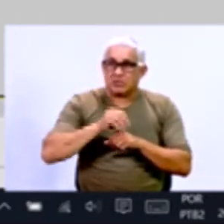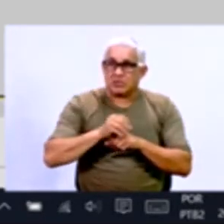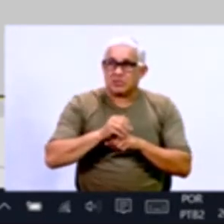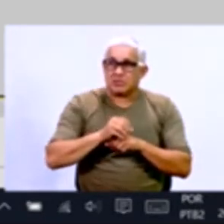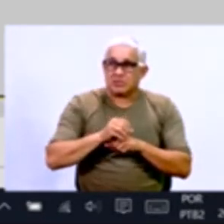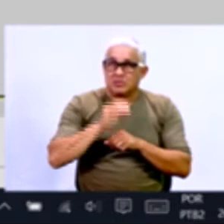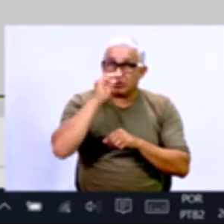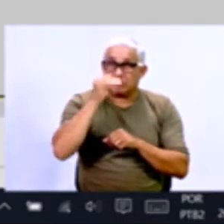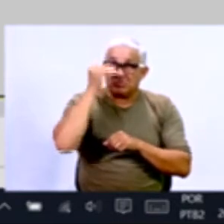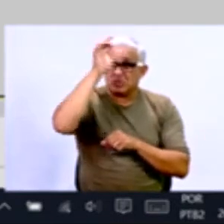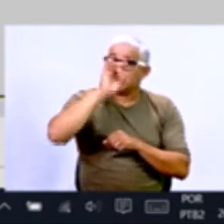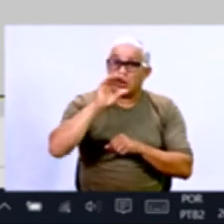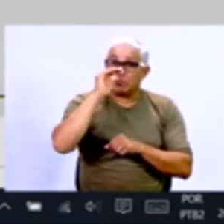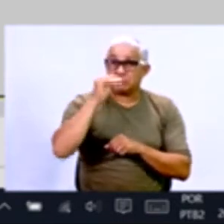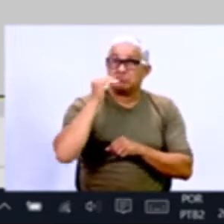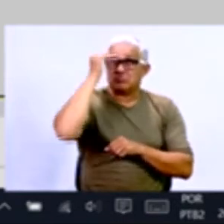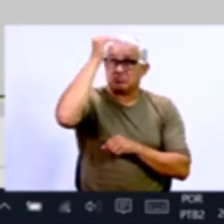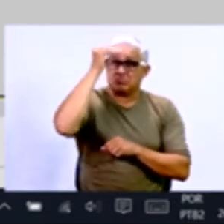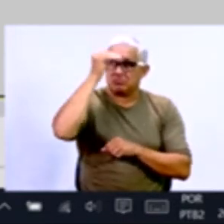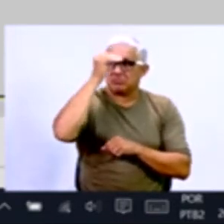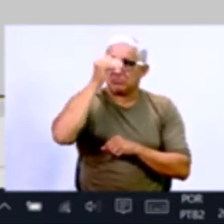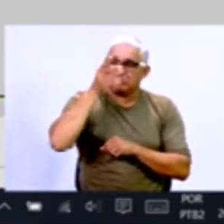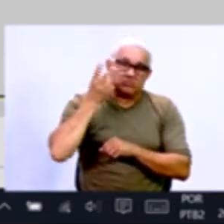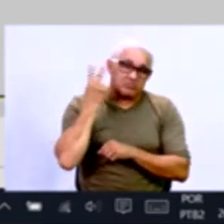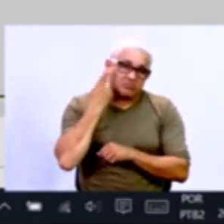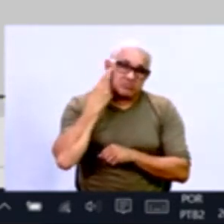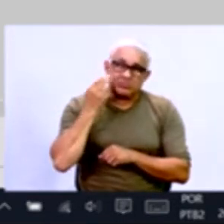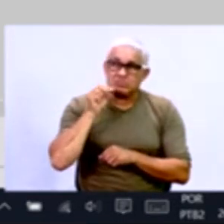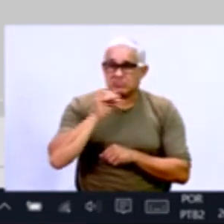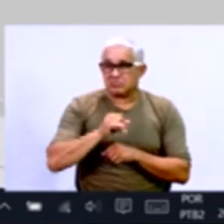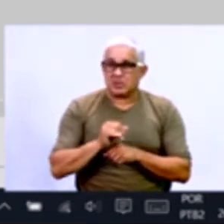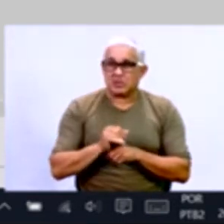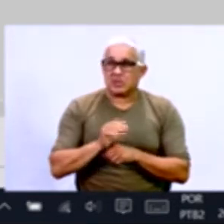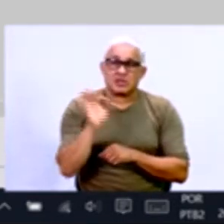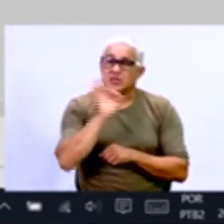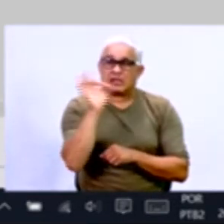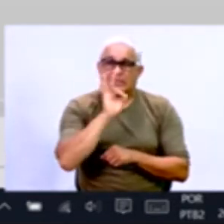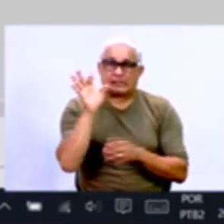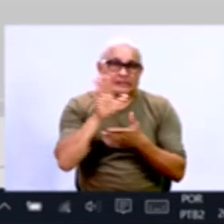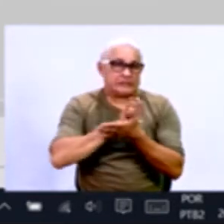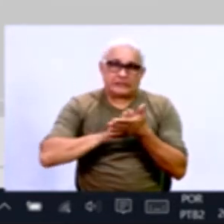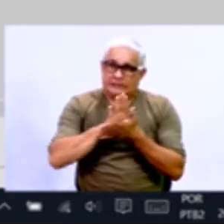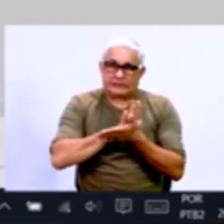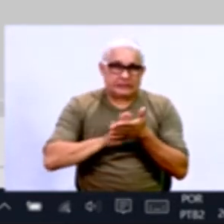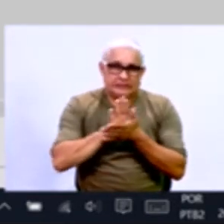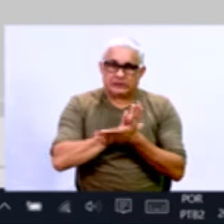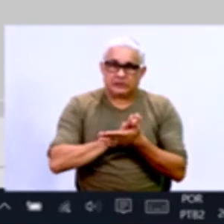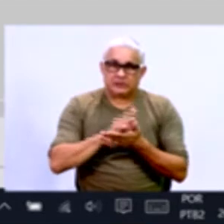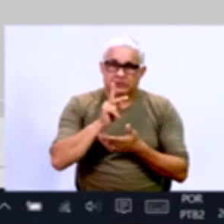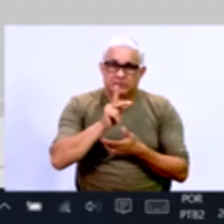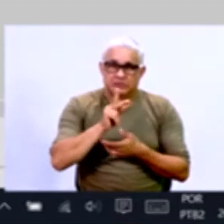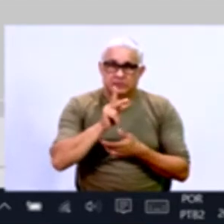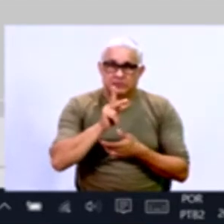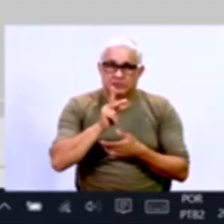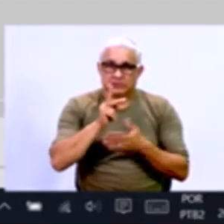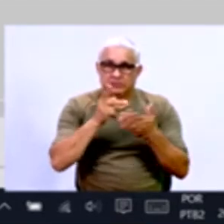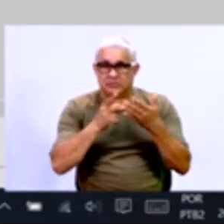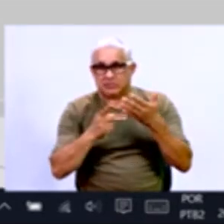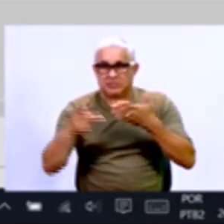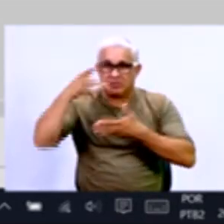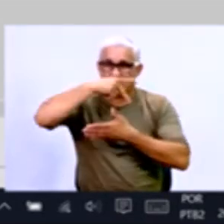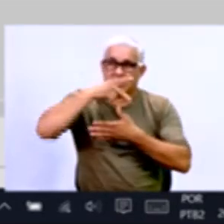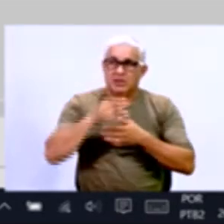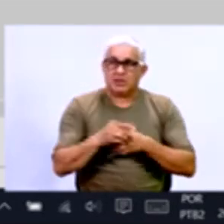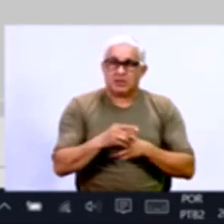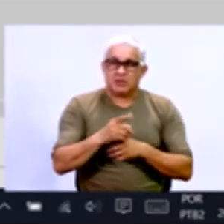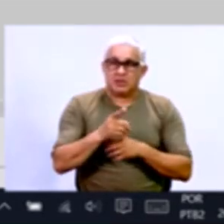Então a parte de cima volta a tocar, tá? E se eu não colocar, se eu não definir nenhuma prioridade, não silenciar uma e